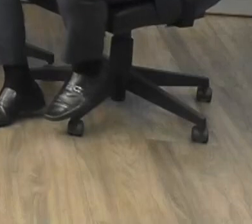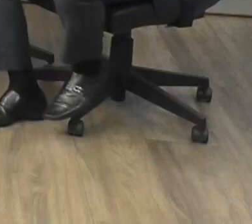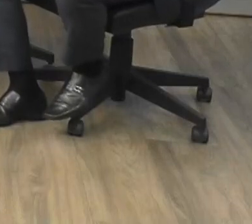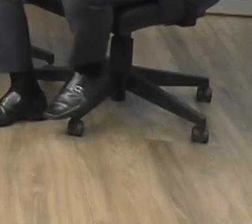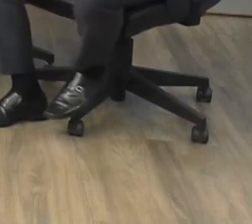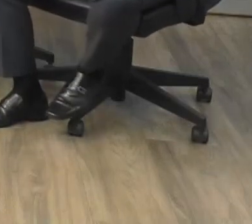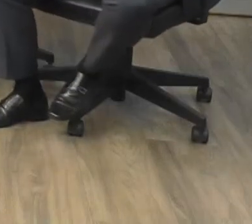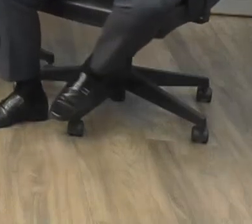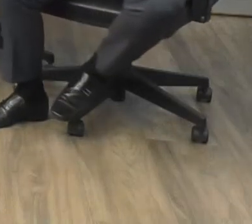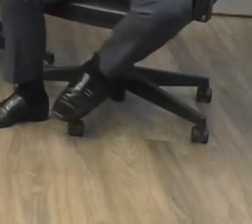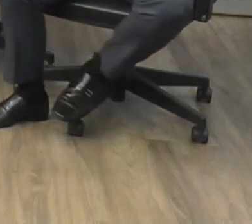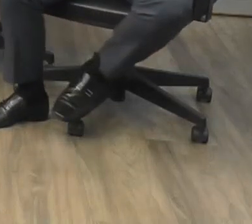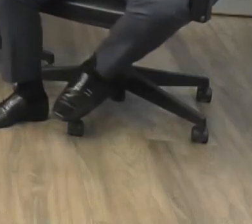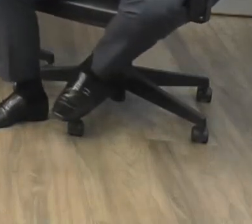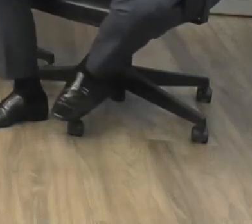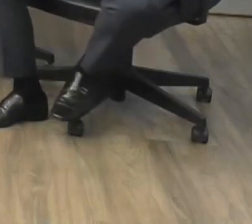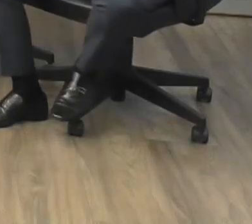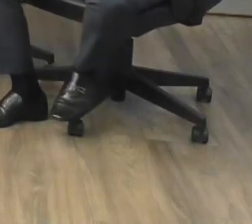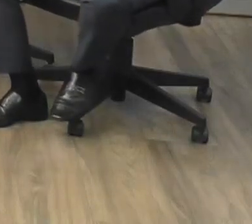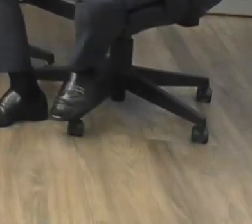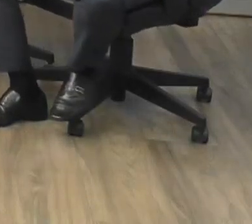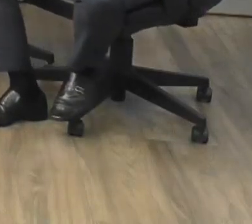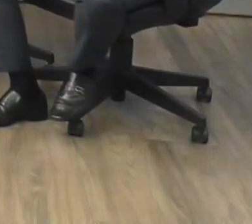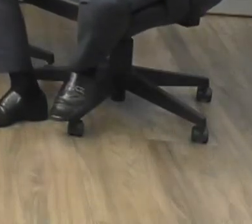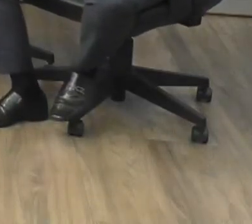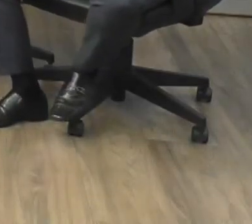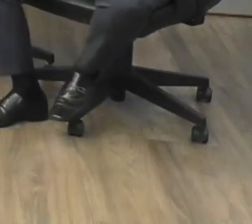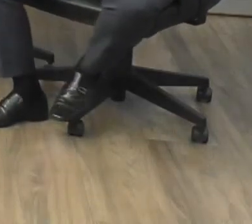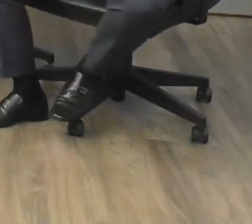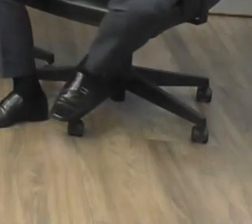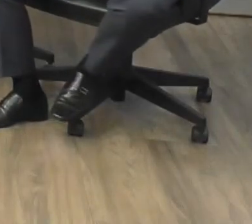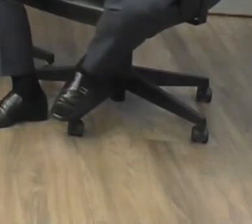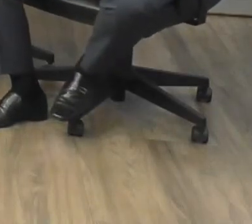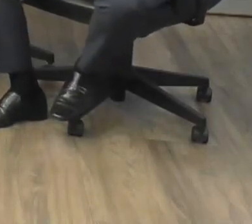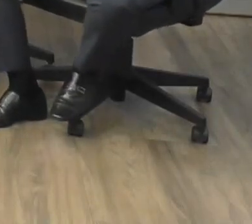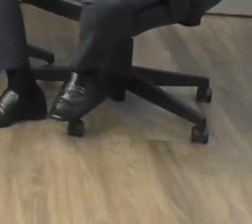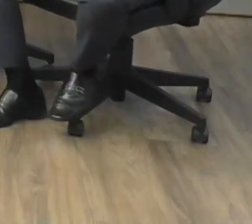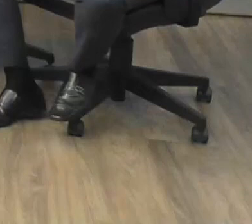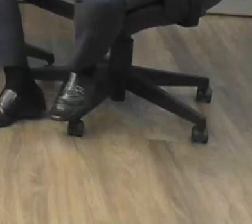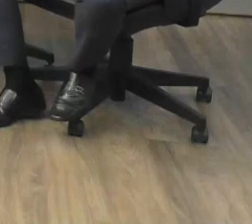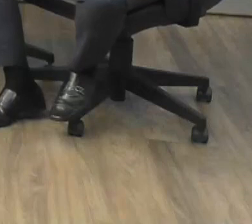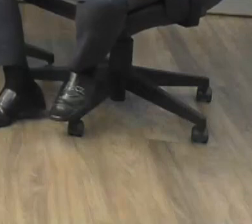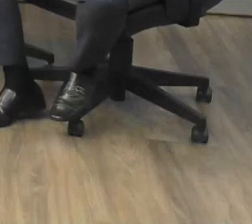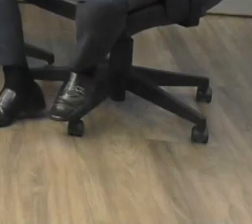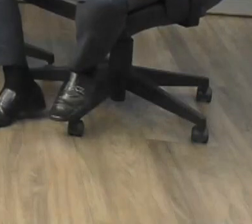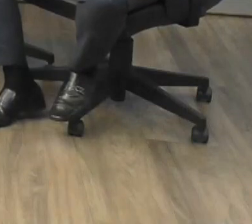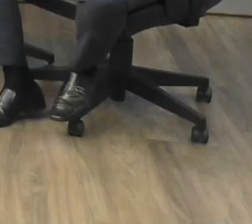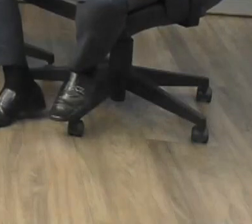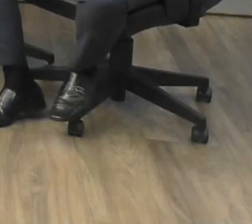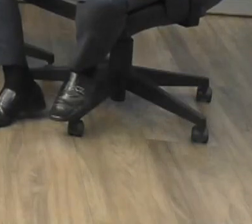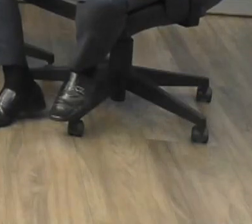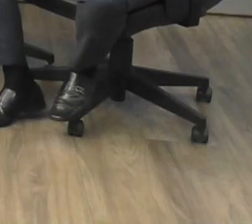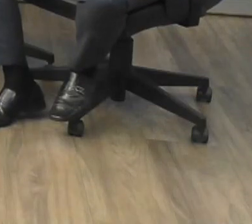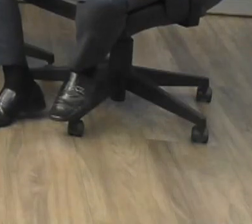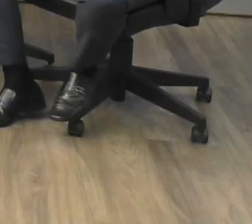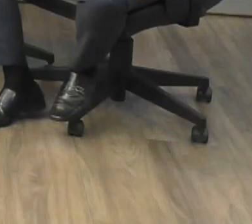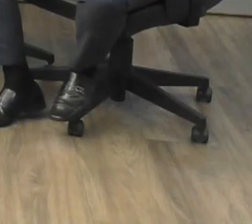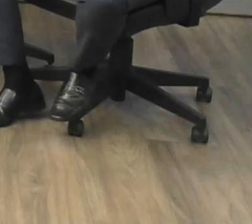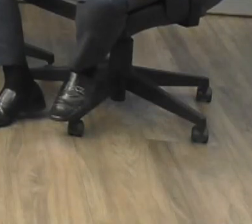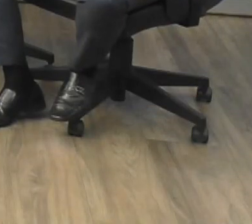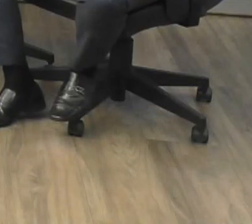mediante determinação judicial, aí é possível ou nem assim? É que nós temos 3 modalidades de internação: